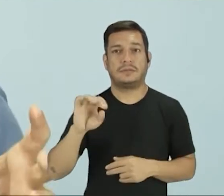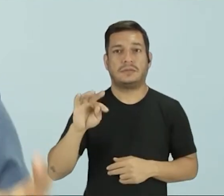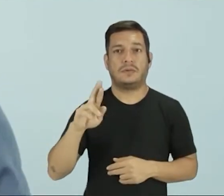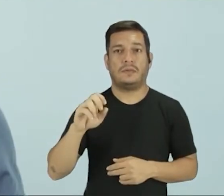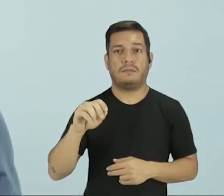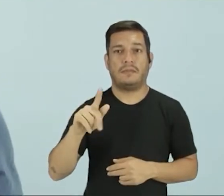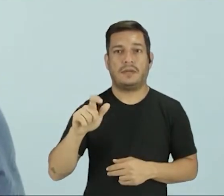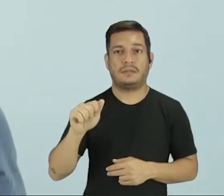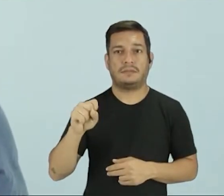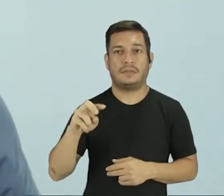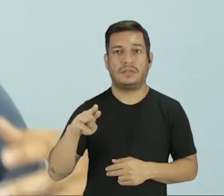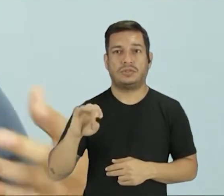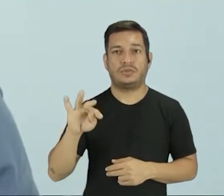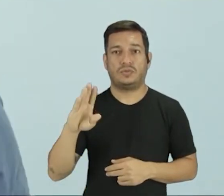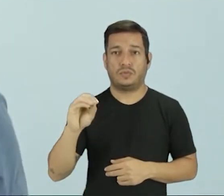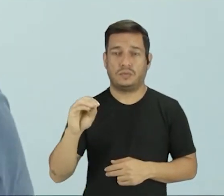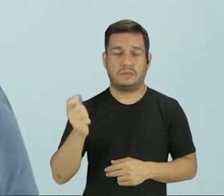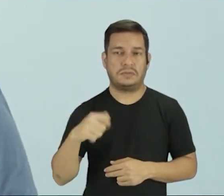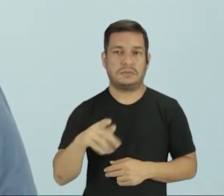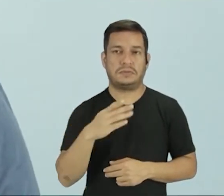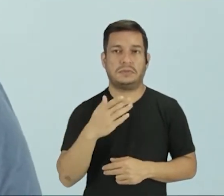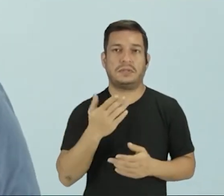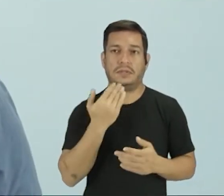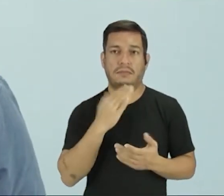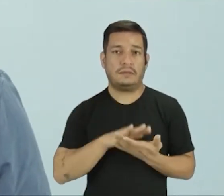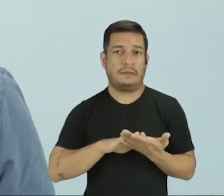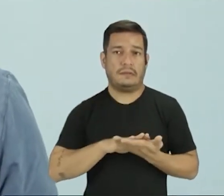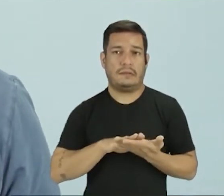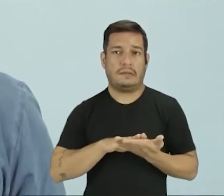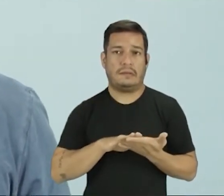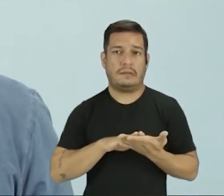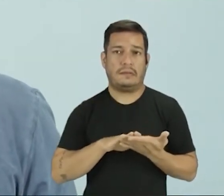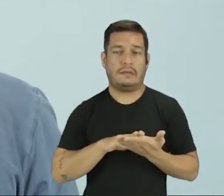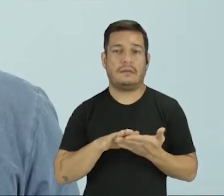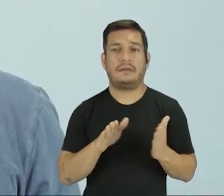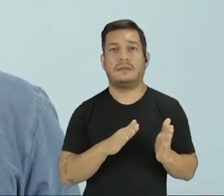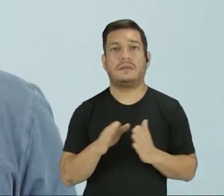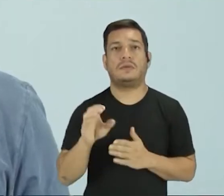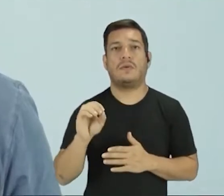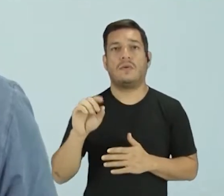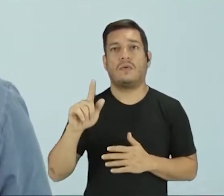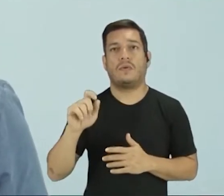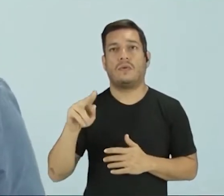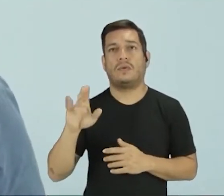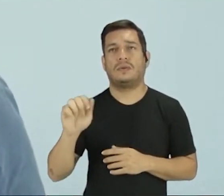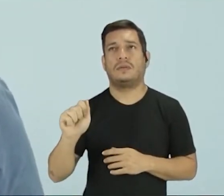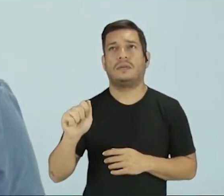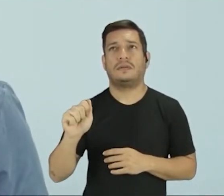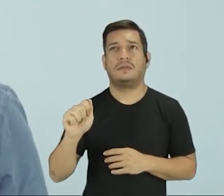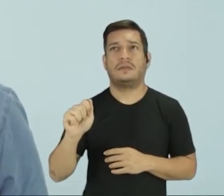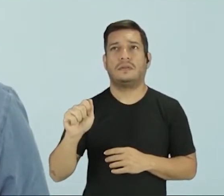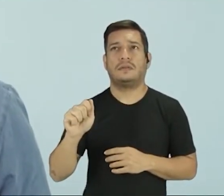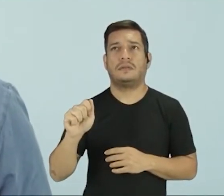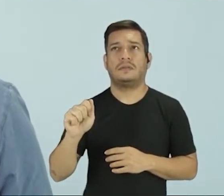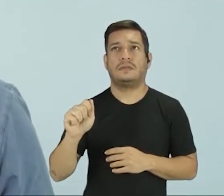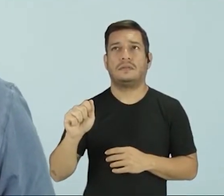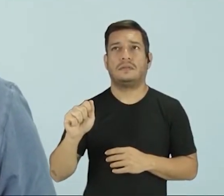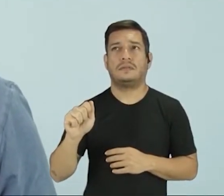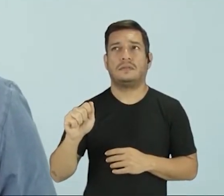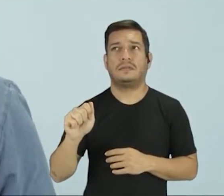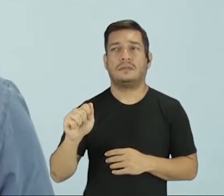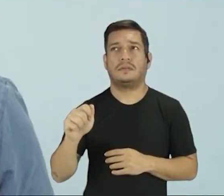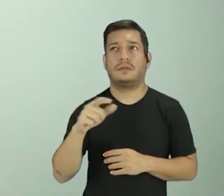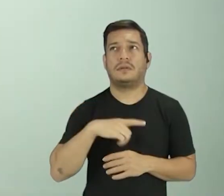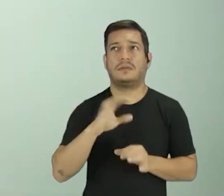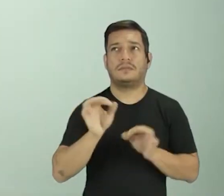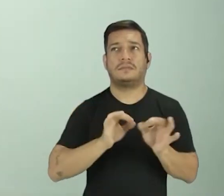citoplasmático, para esse oócito maior. Ele precisa de alimento, né? Então, durante a oogônia, na verdade, durante o processo de